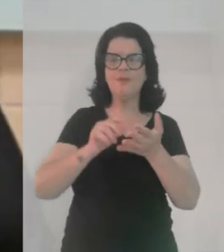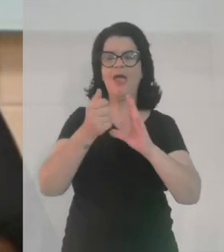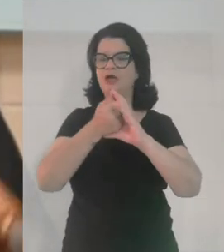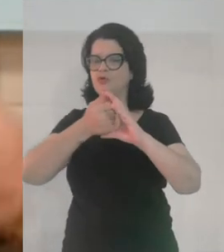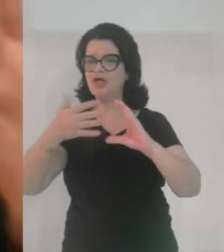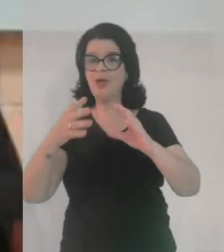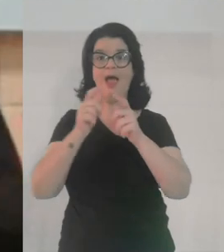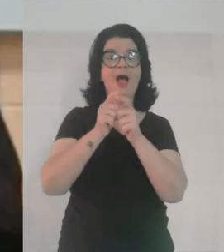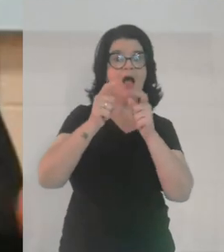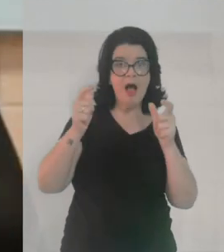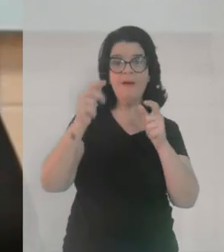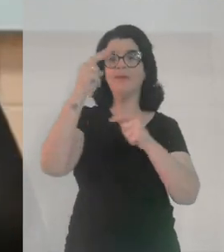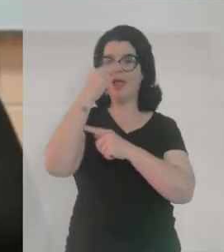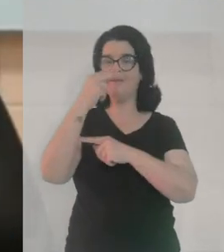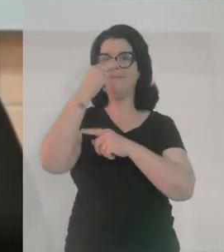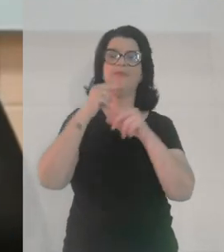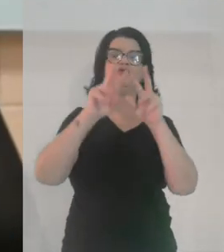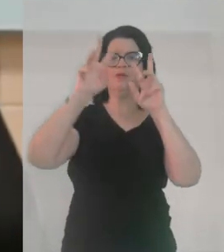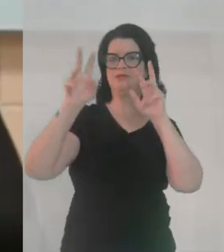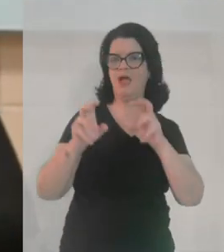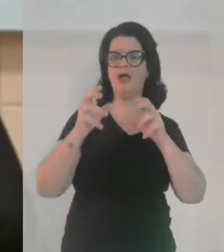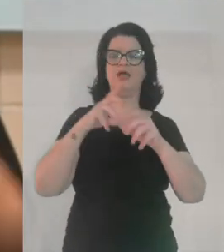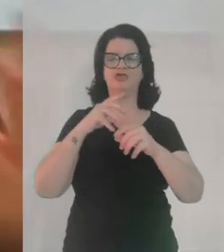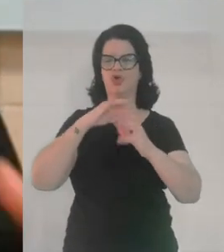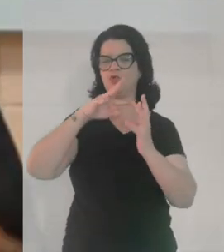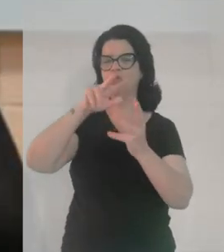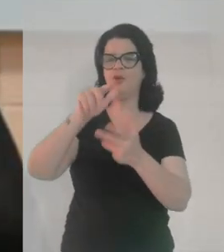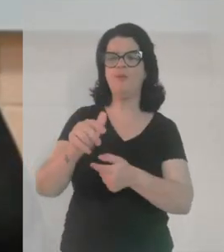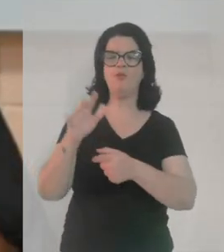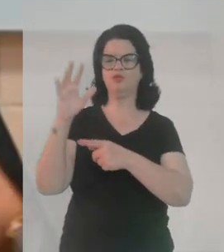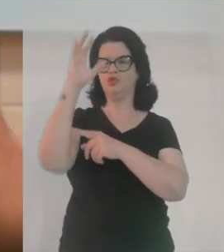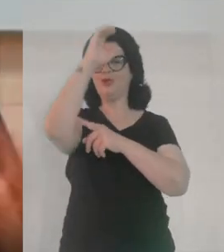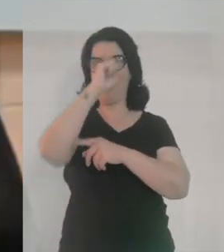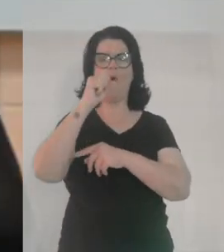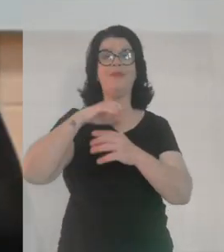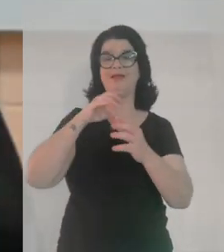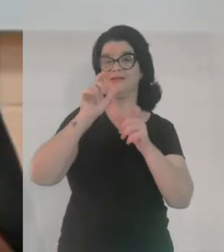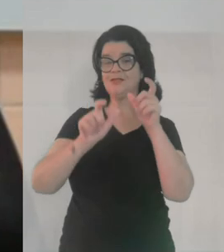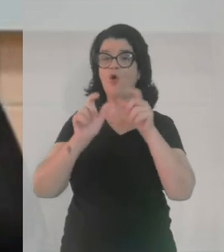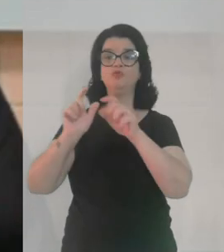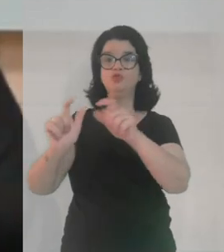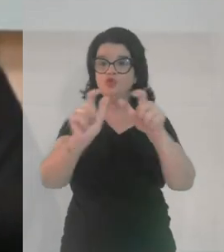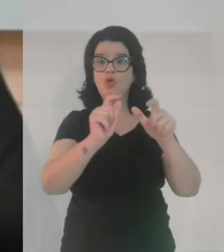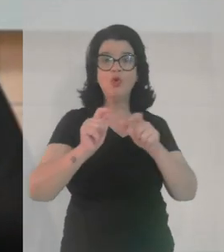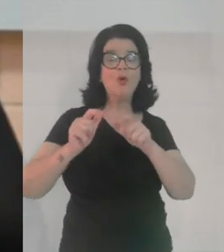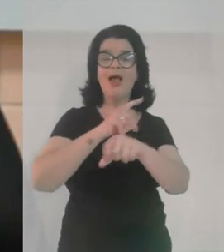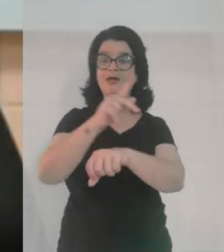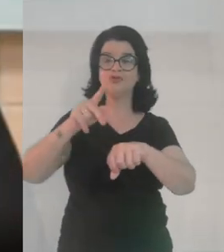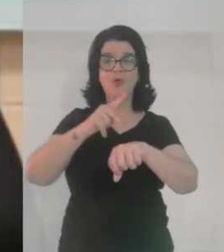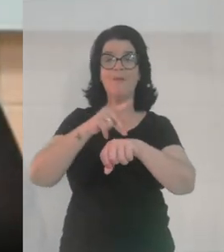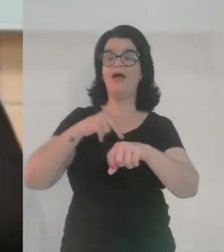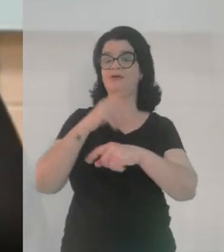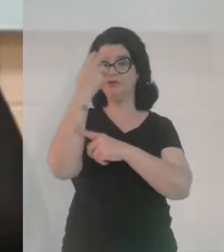aspectos, ampliar mesmo essa questão, né, de mundo, da compreensão de mundo, muito melhor, porque a